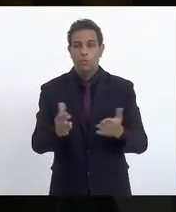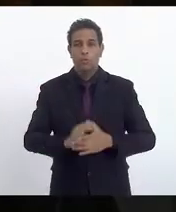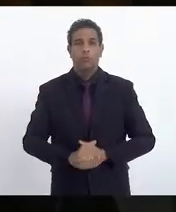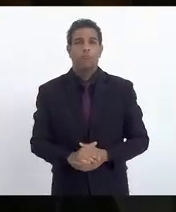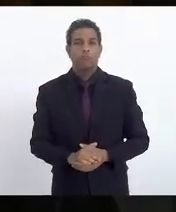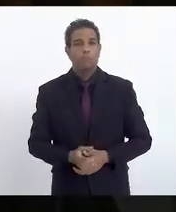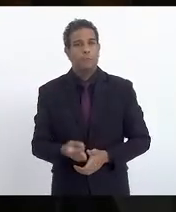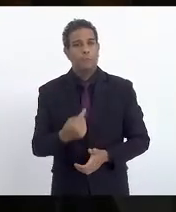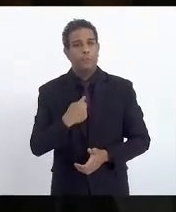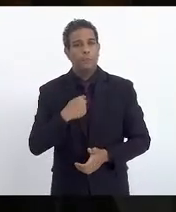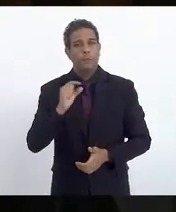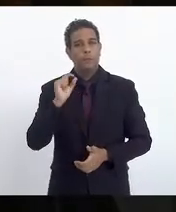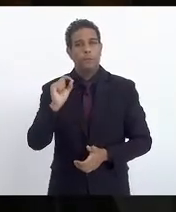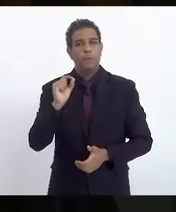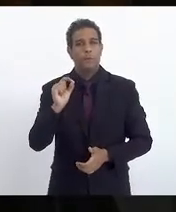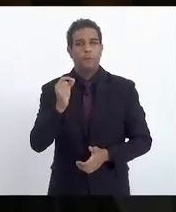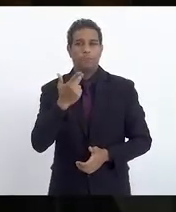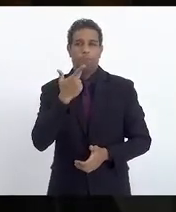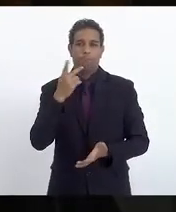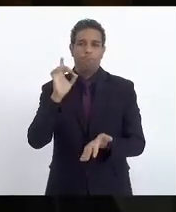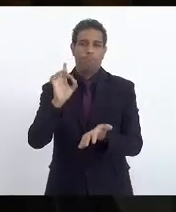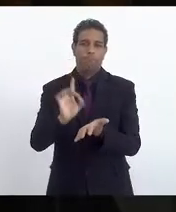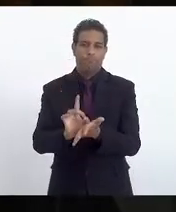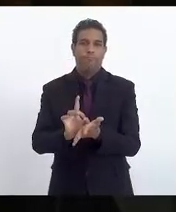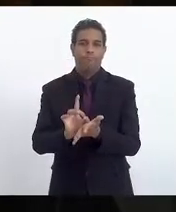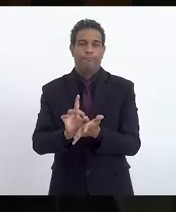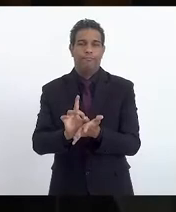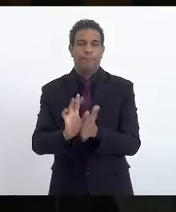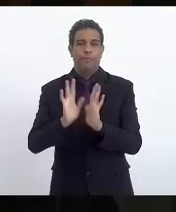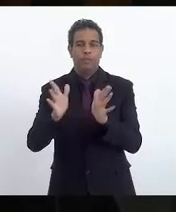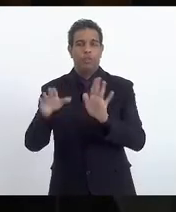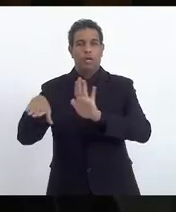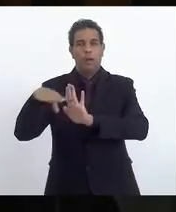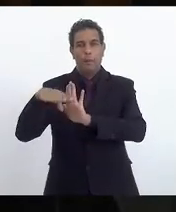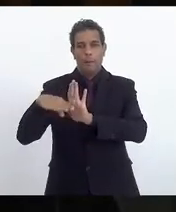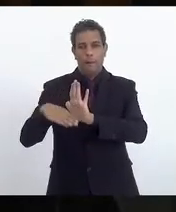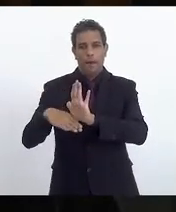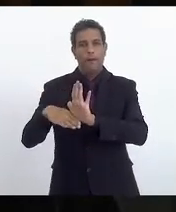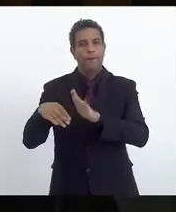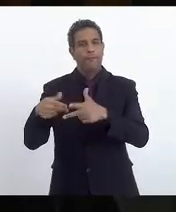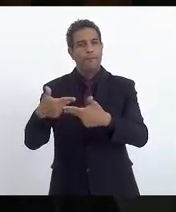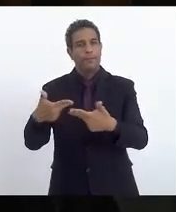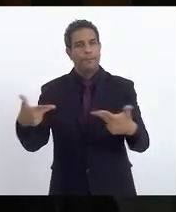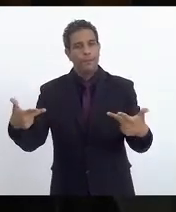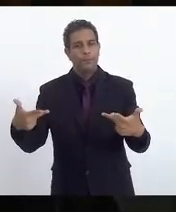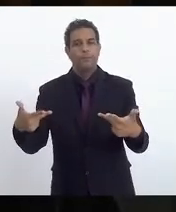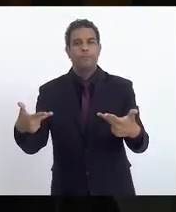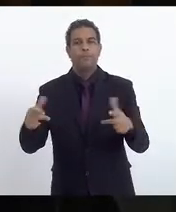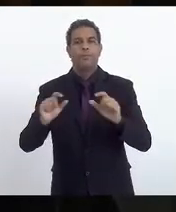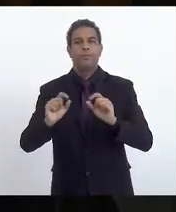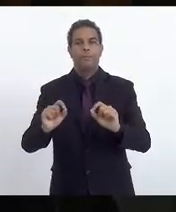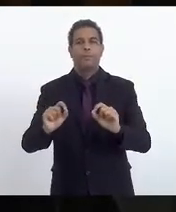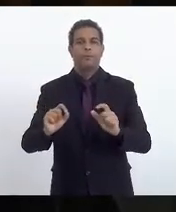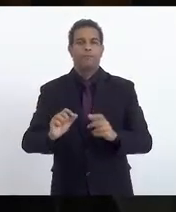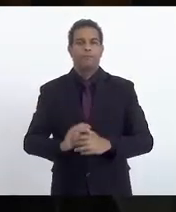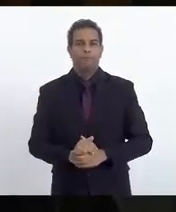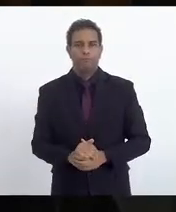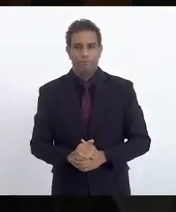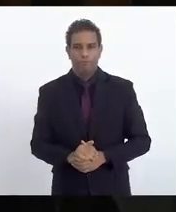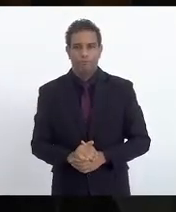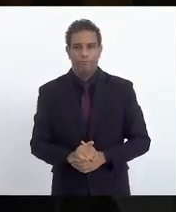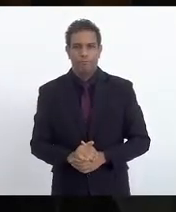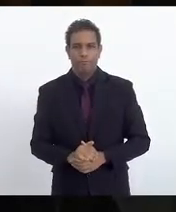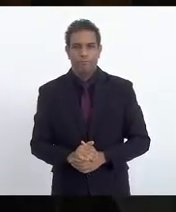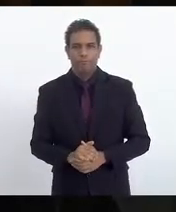Eu verifiquei matérias que colocavam